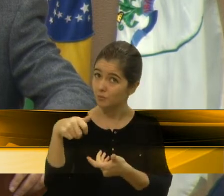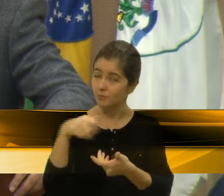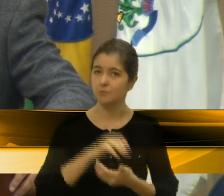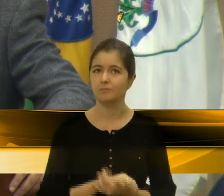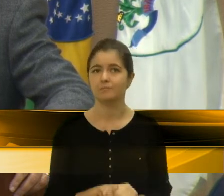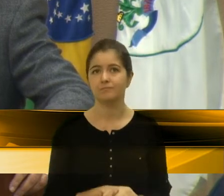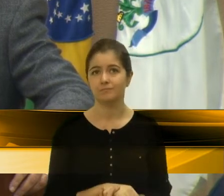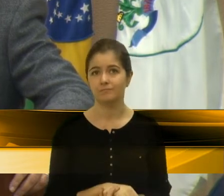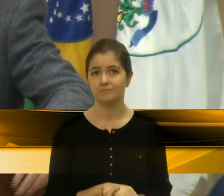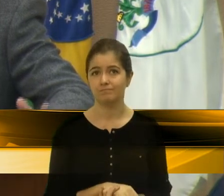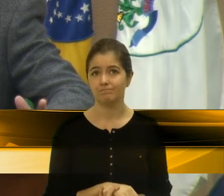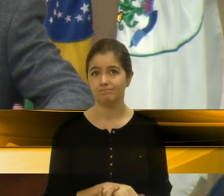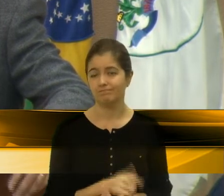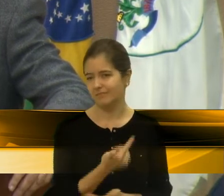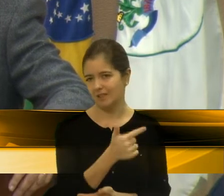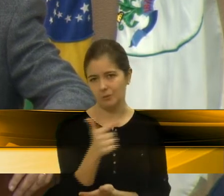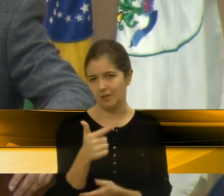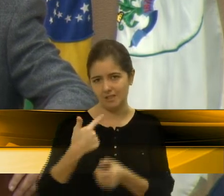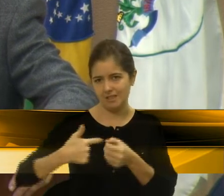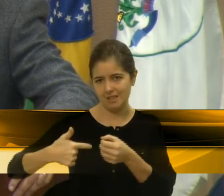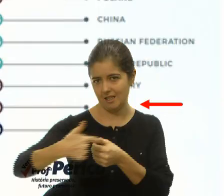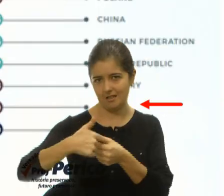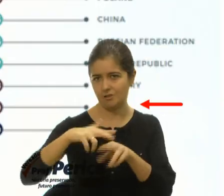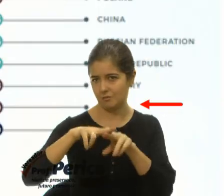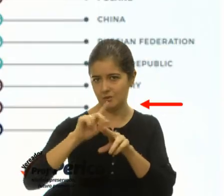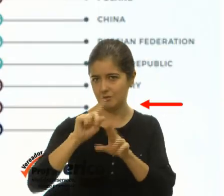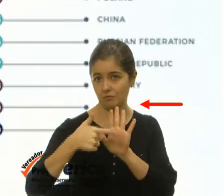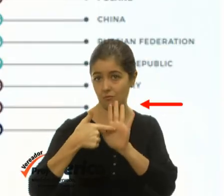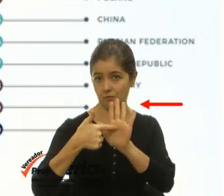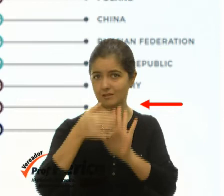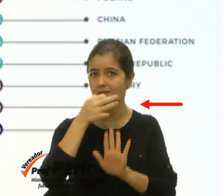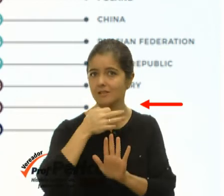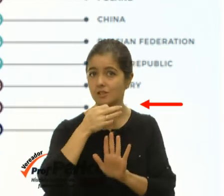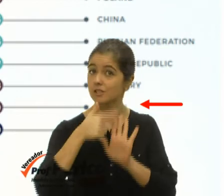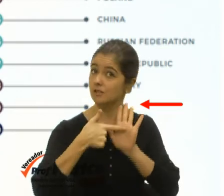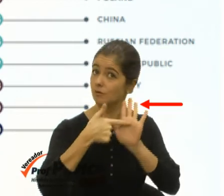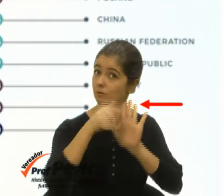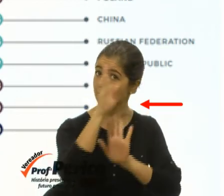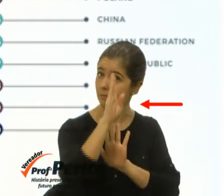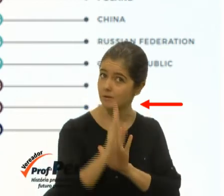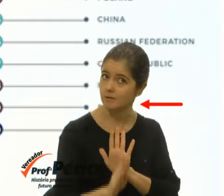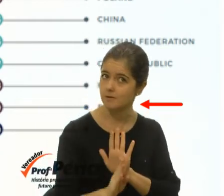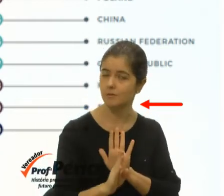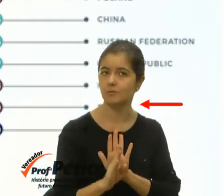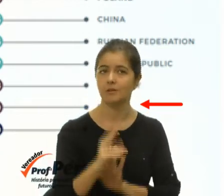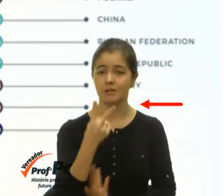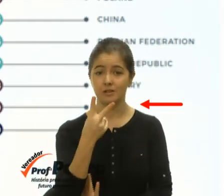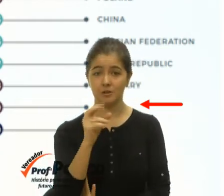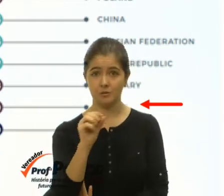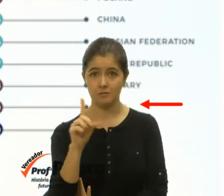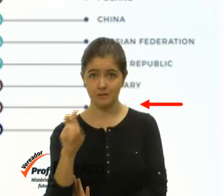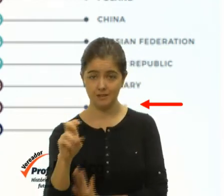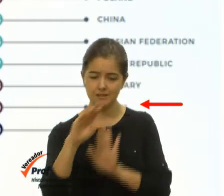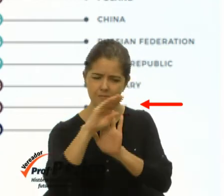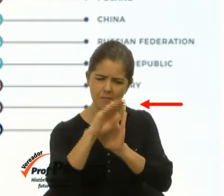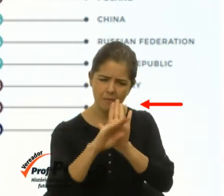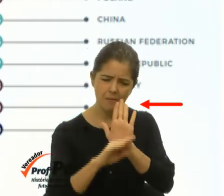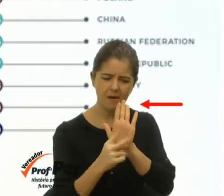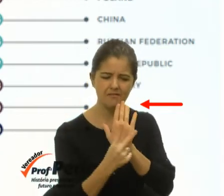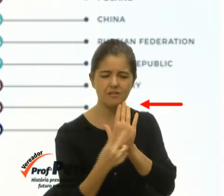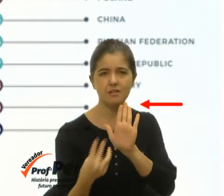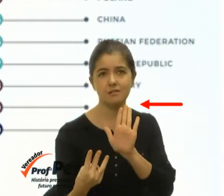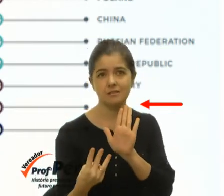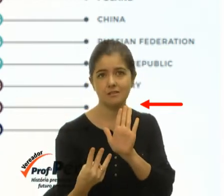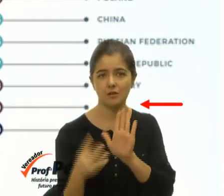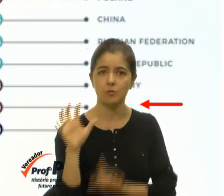Infelizmente não temos de Caxias do Sul da cidade. O Brasil em 2015 estava em 23º lugar dessas